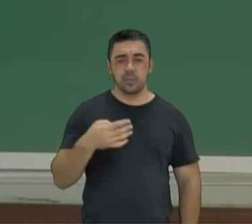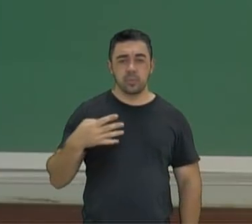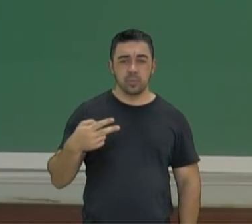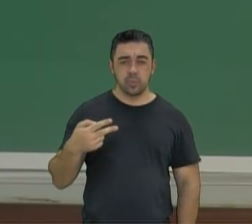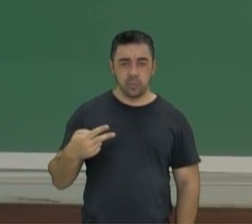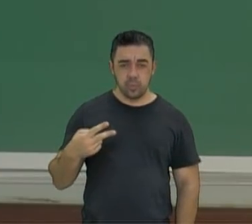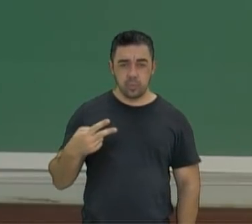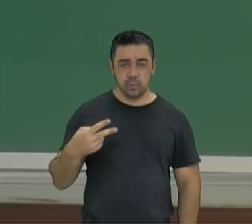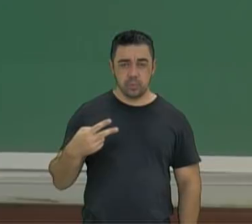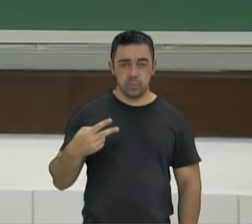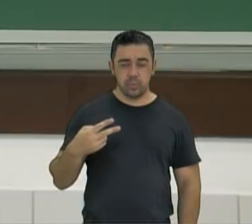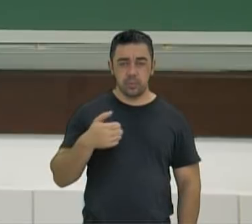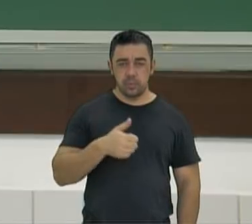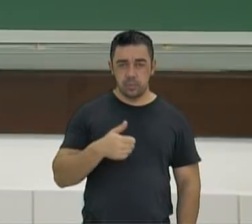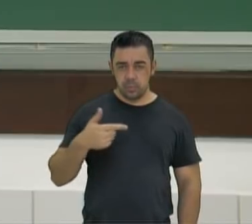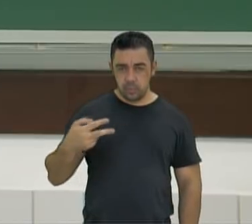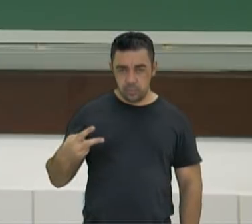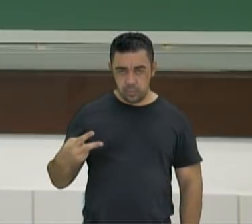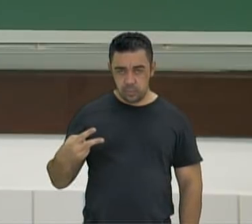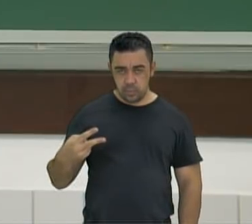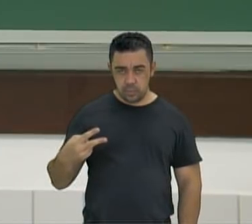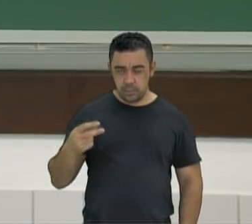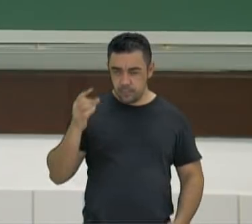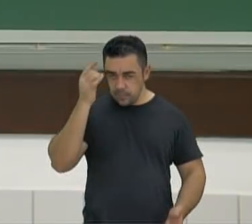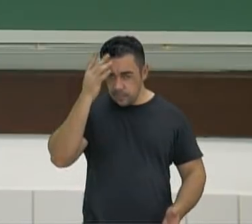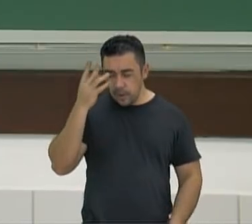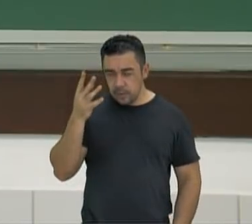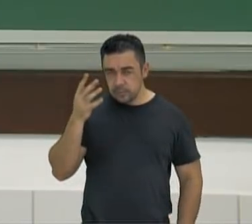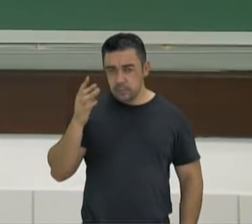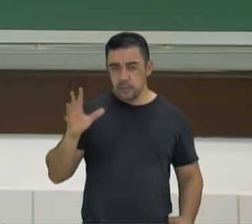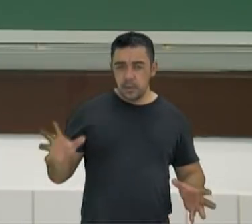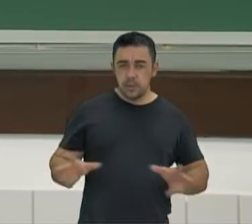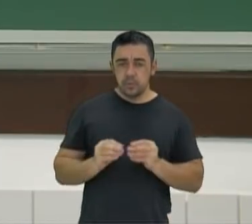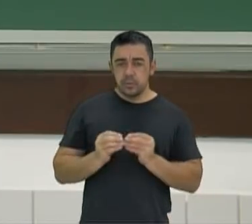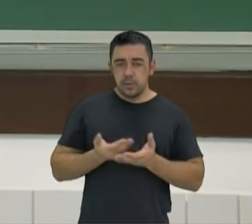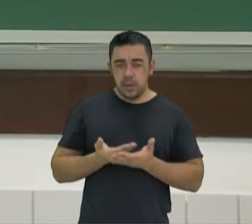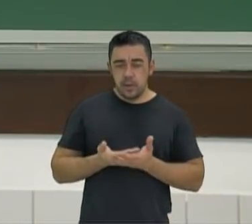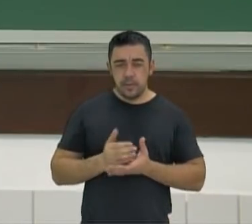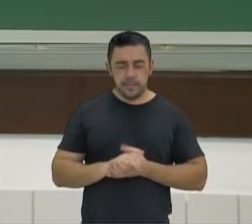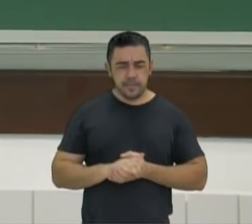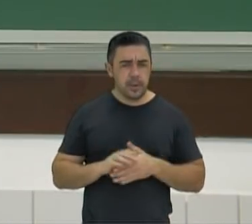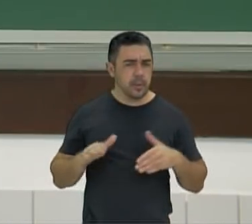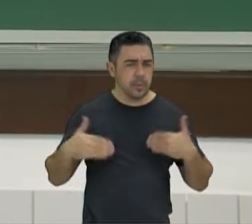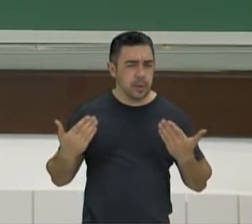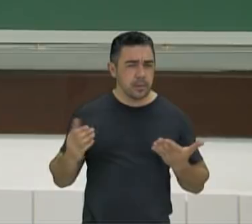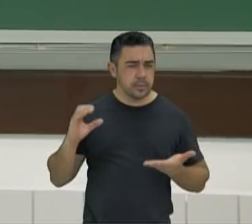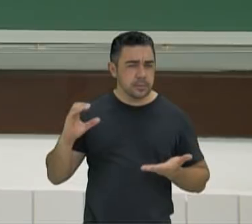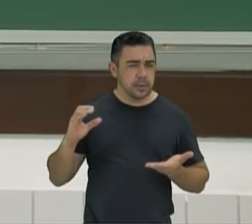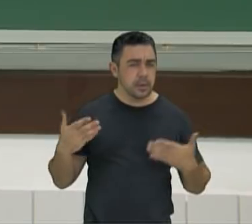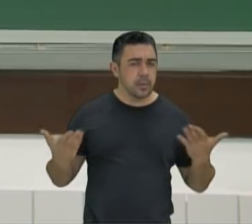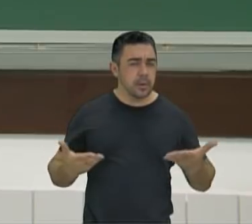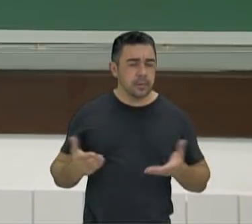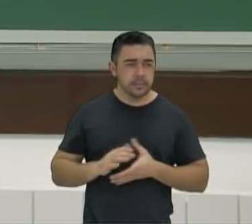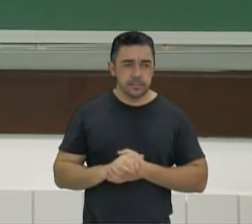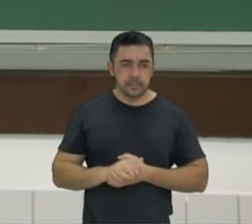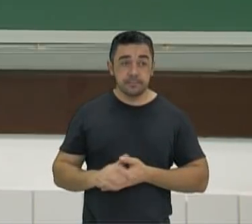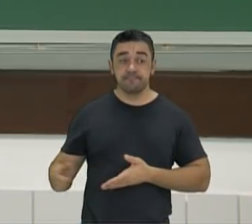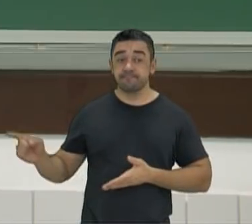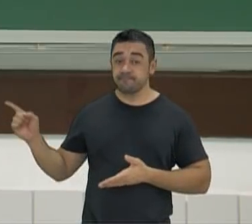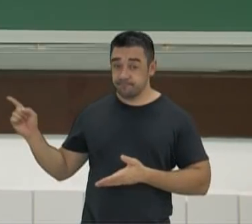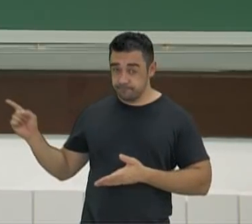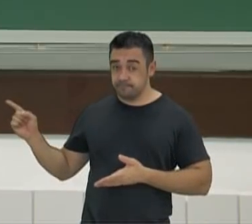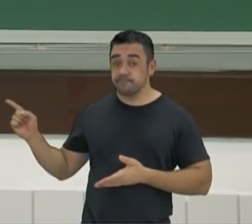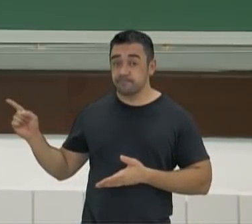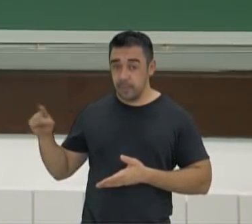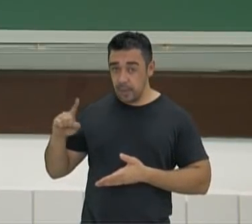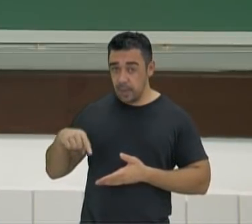12. Tudo bem? Bem facinho, né? Tá vendo? A gente tá resumindo a aula de hoje. Qual será o próximo prisma que vem?